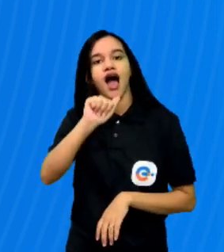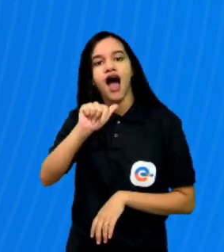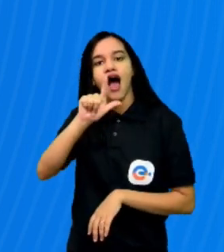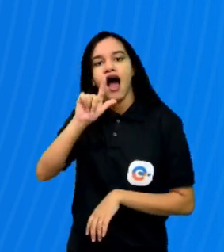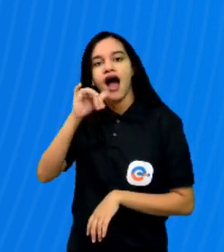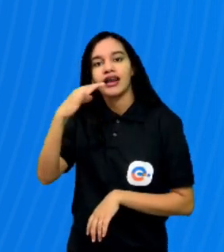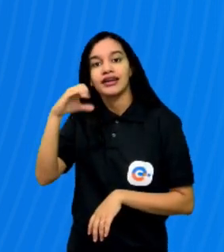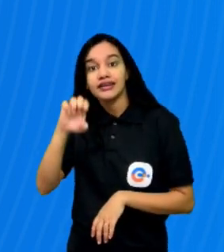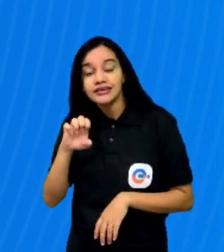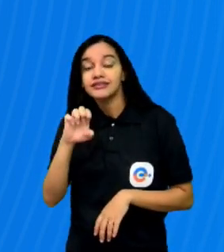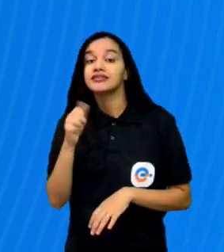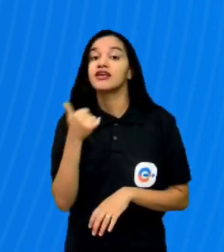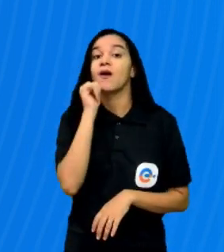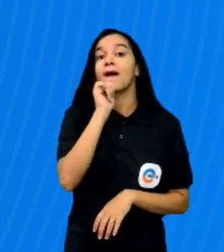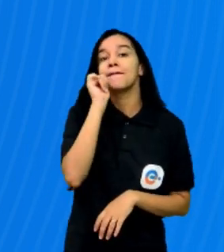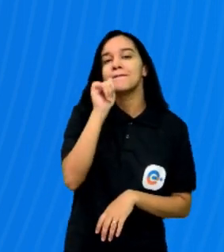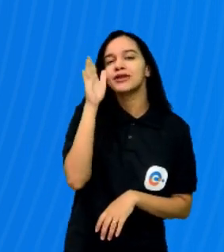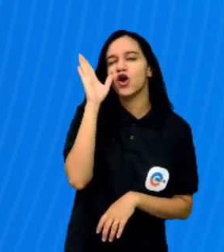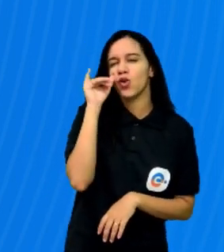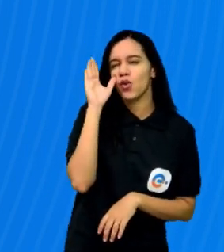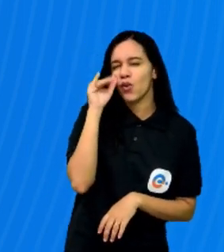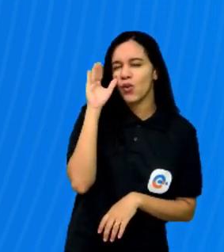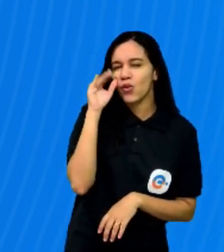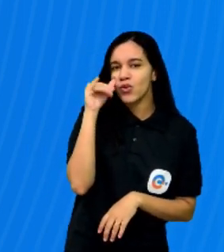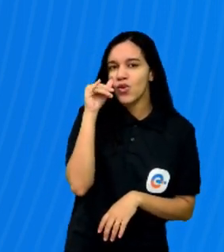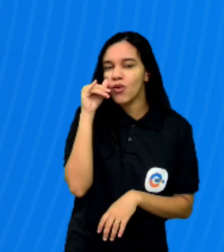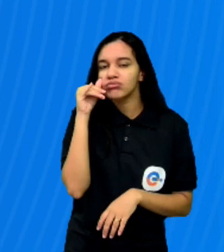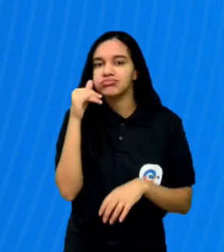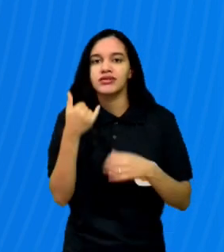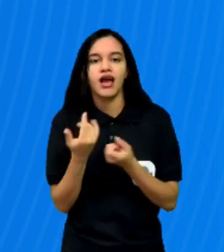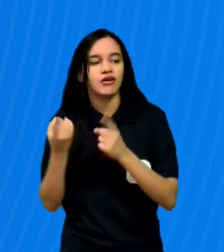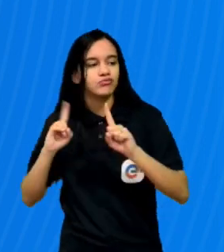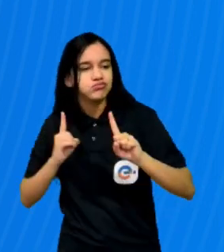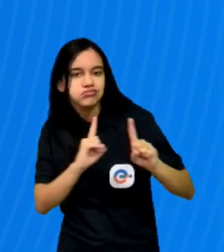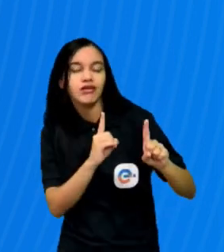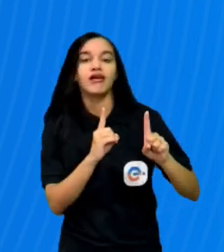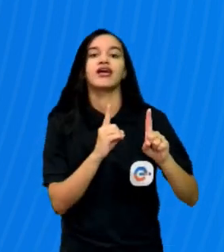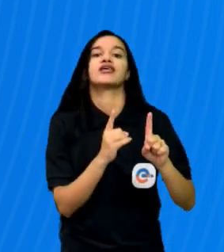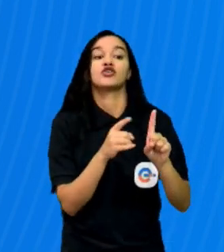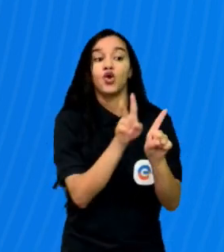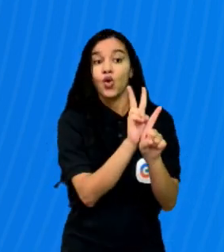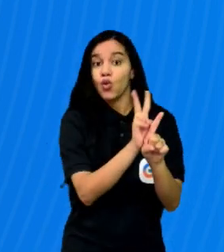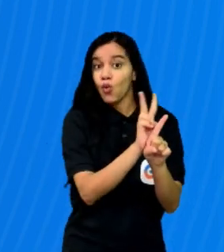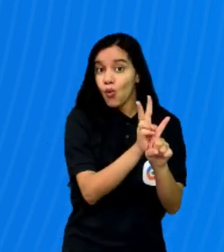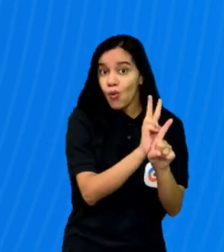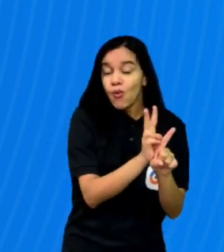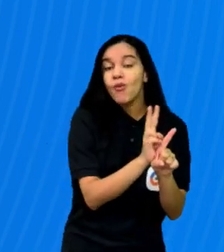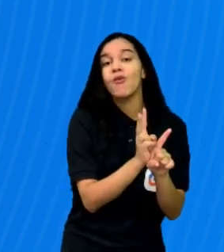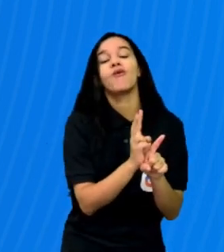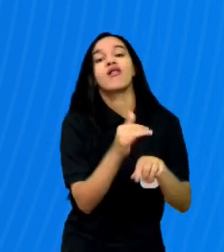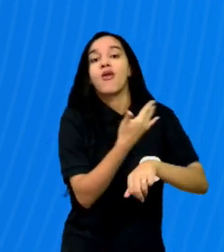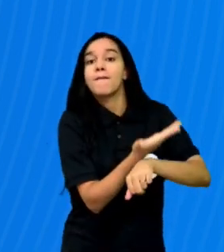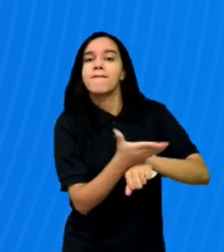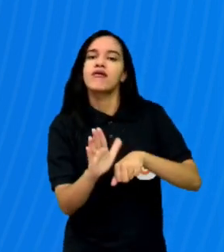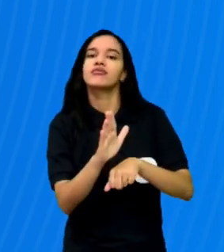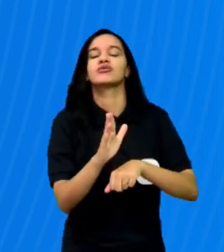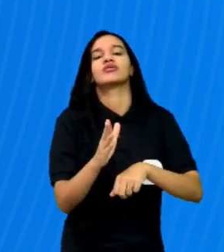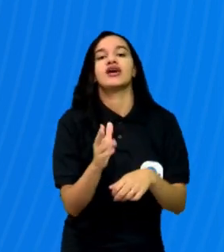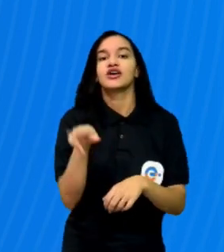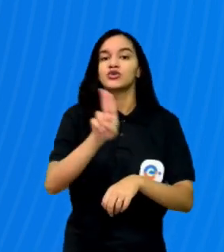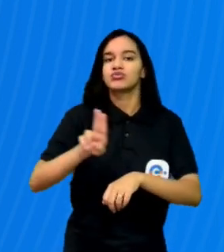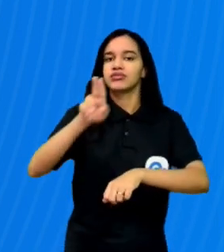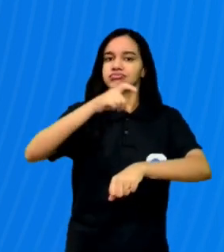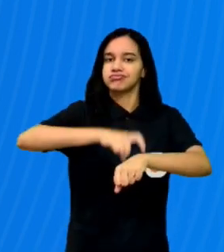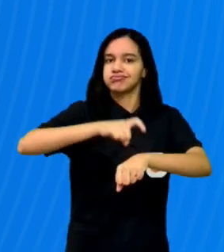menina curiosa. Alice segue um coelho branco que usava colete e relógio. Que palavra